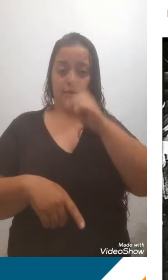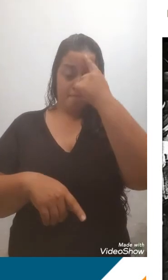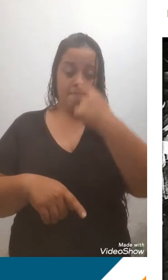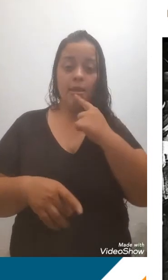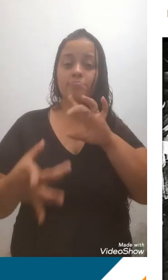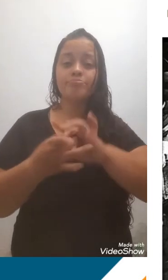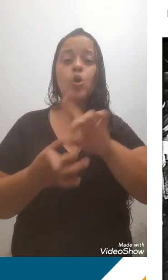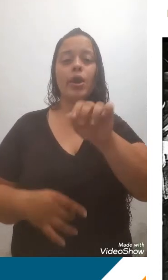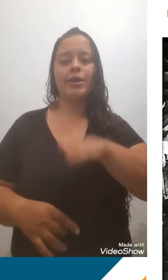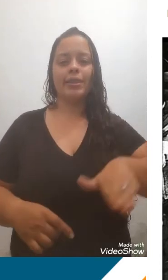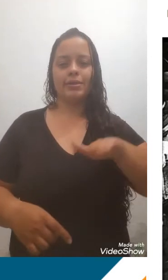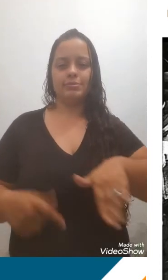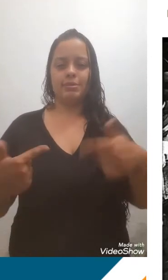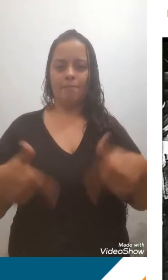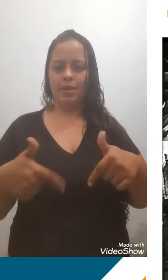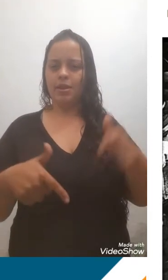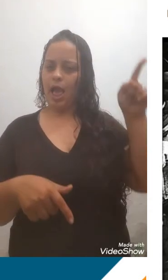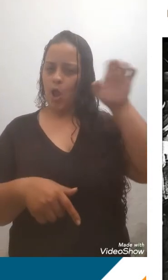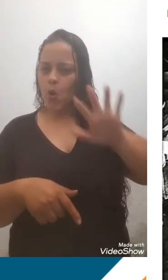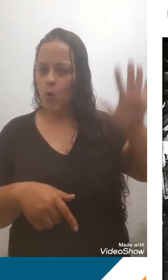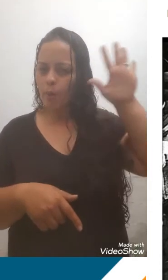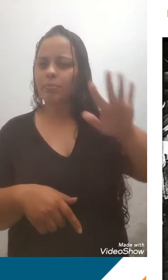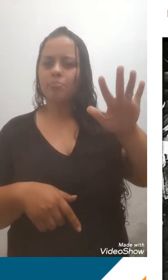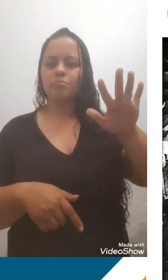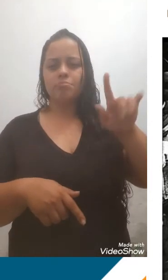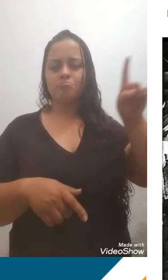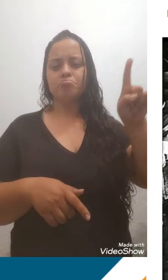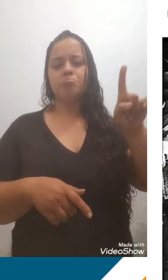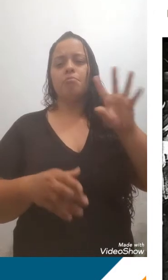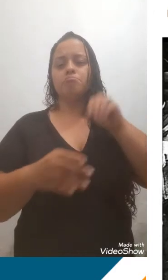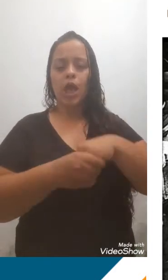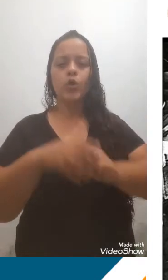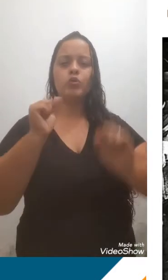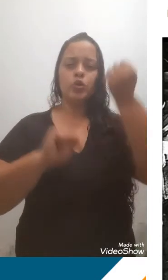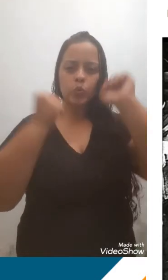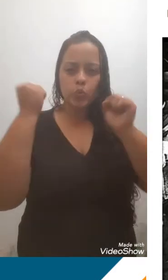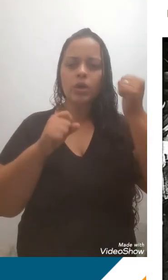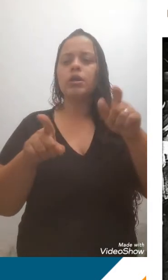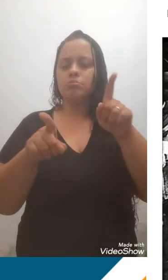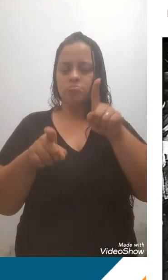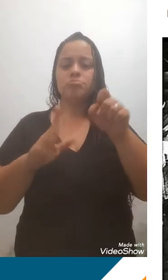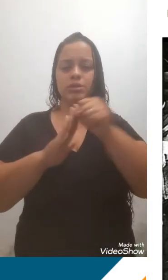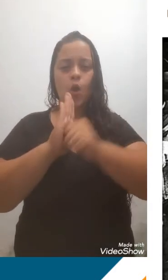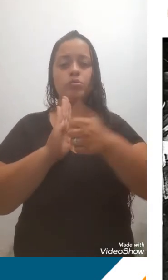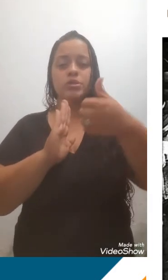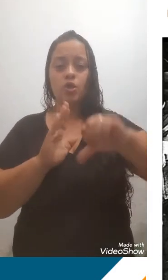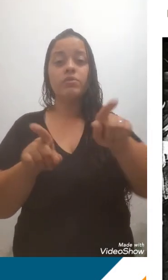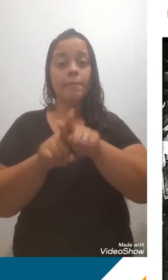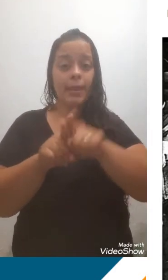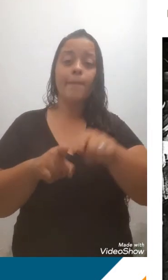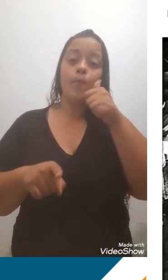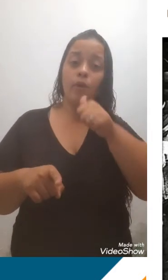imagem, né? O que era muito comum no cenário europeu das indústrias e fábricas no século XIX, bem como